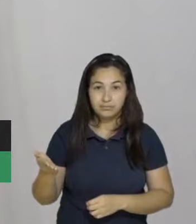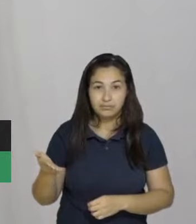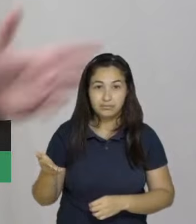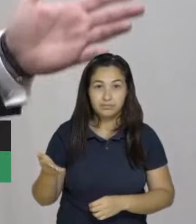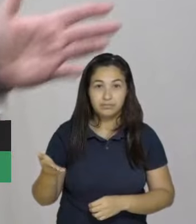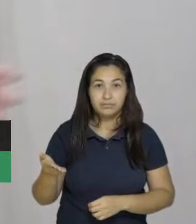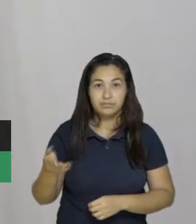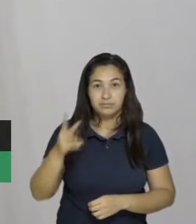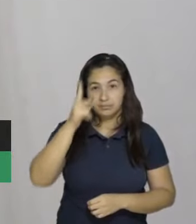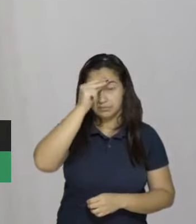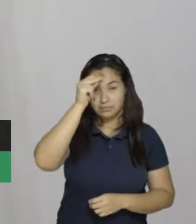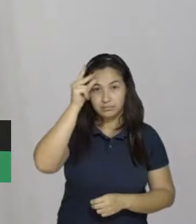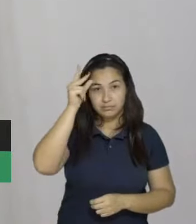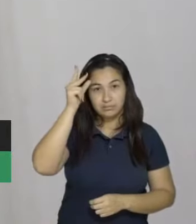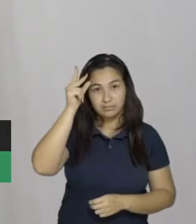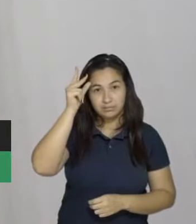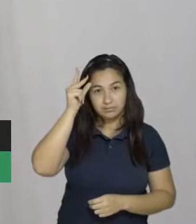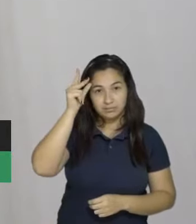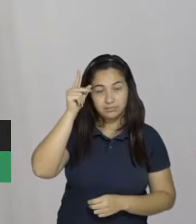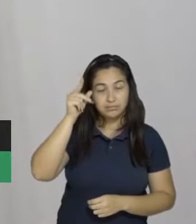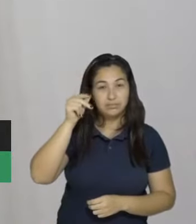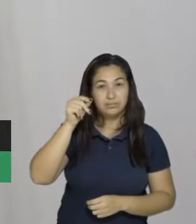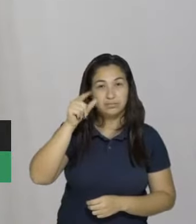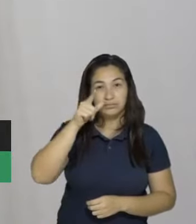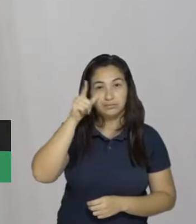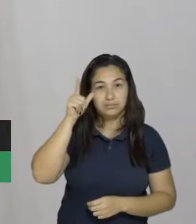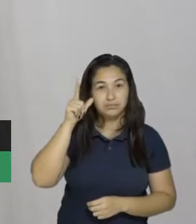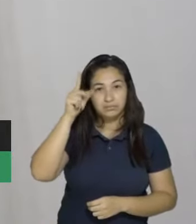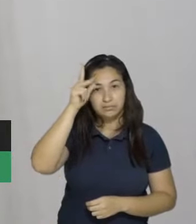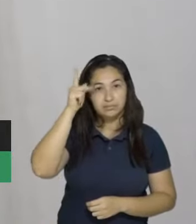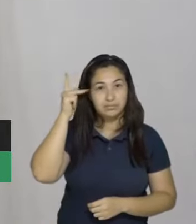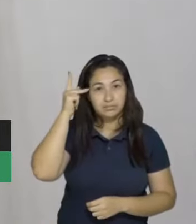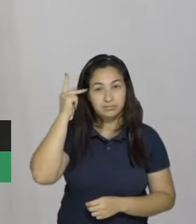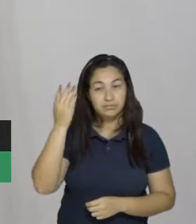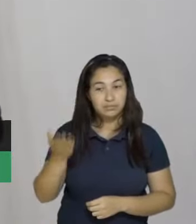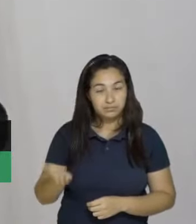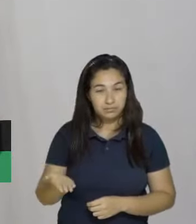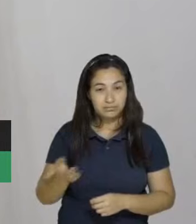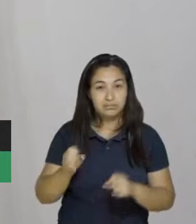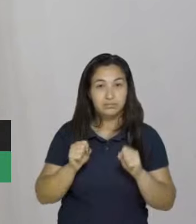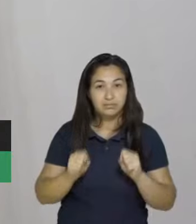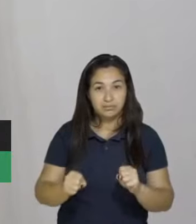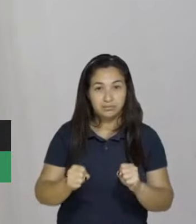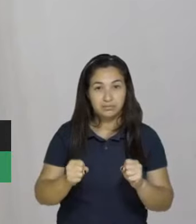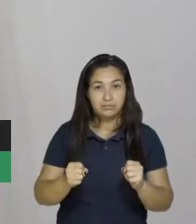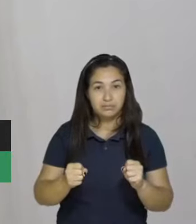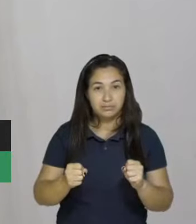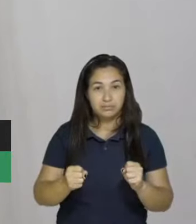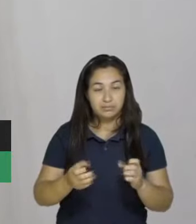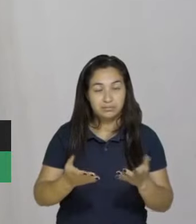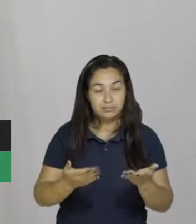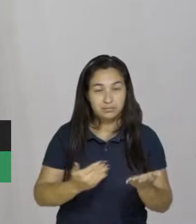prefeito Lunelli, prefeita Paulinha, para que os municípios adotem a autodeclaração, que é